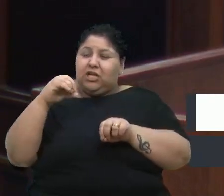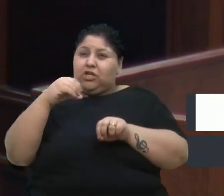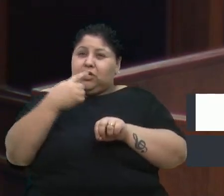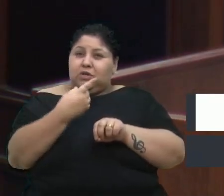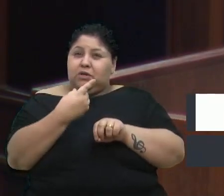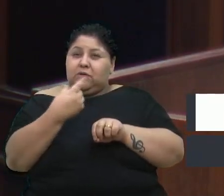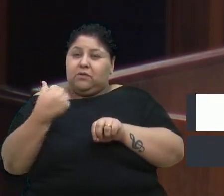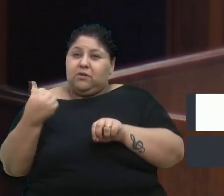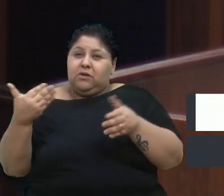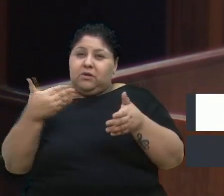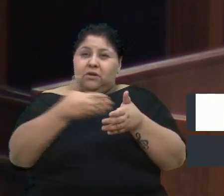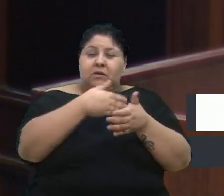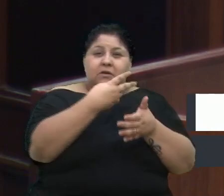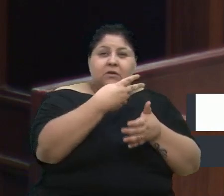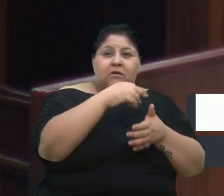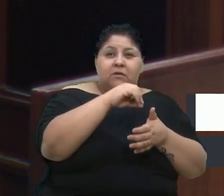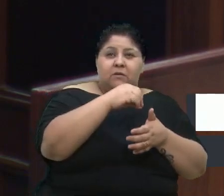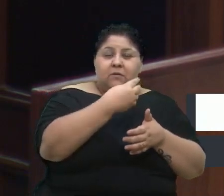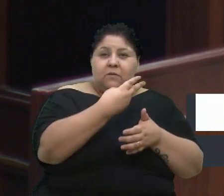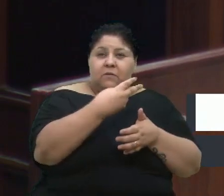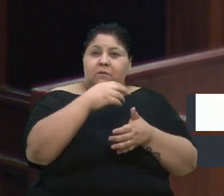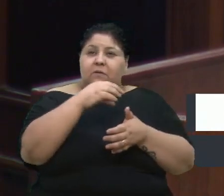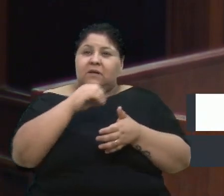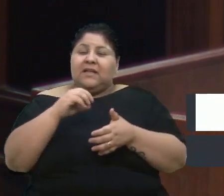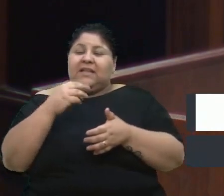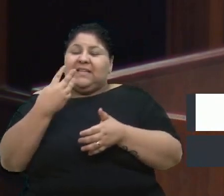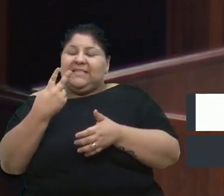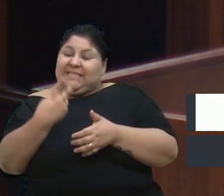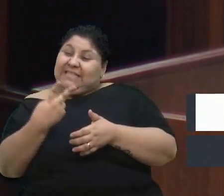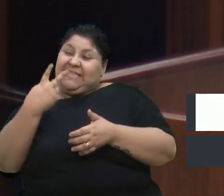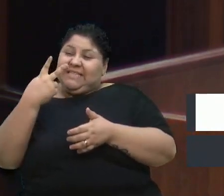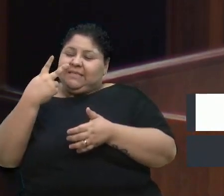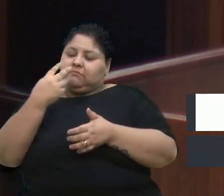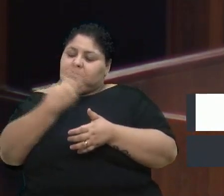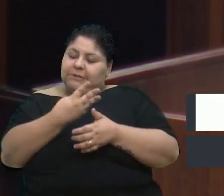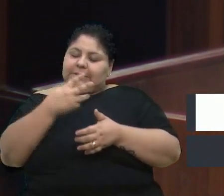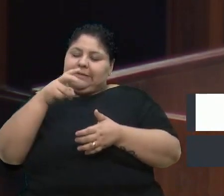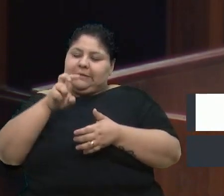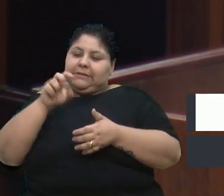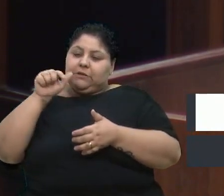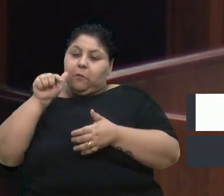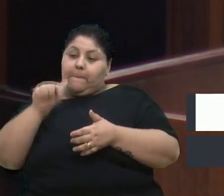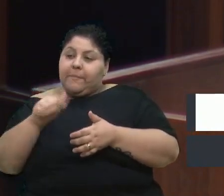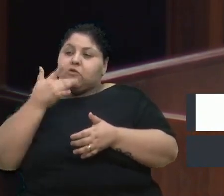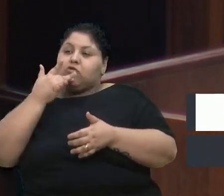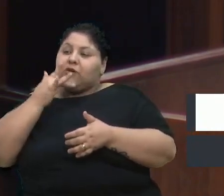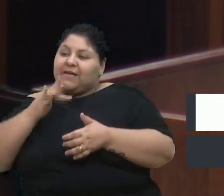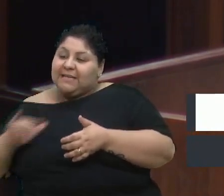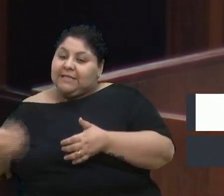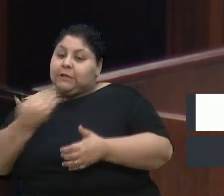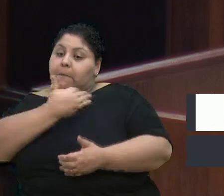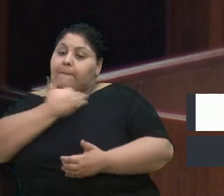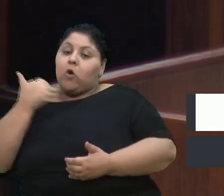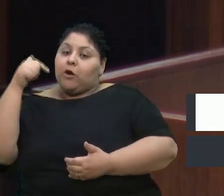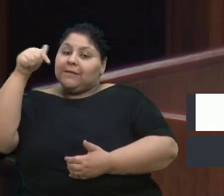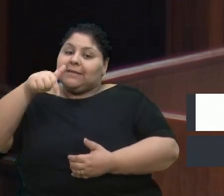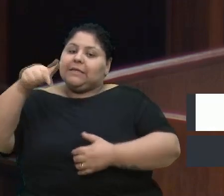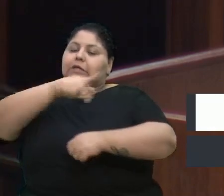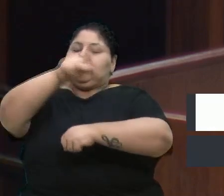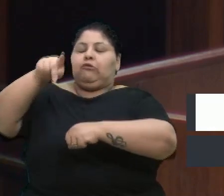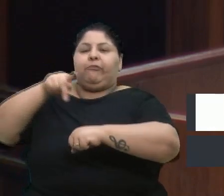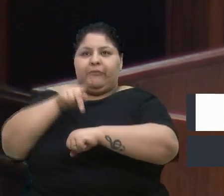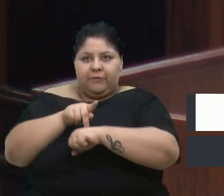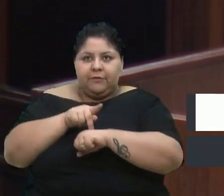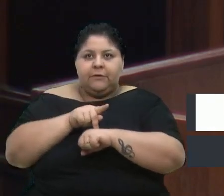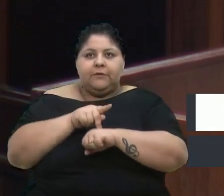a 2020, 35 mil crianças foram mortas no nosso Brasil, no nosso país,